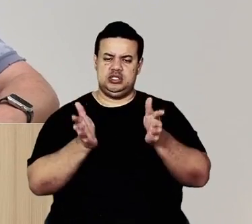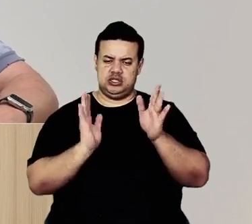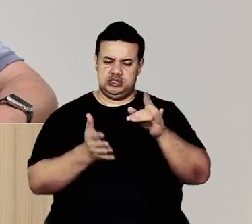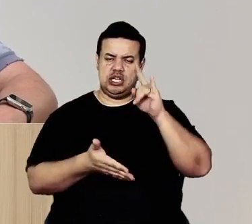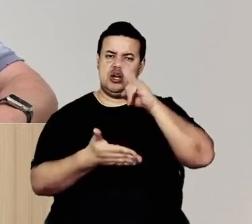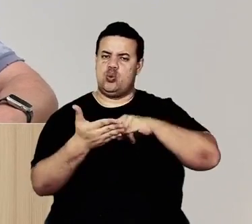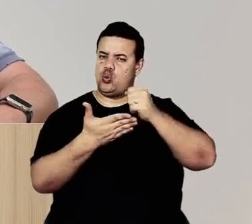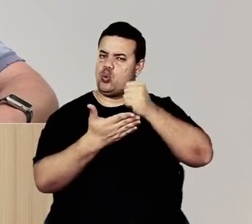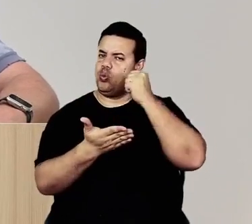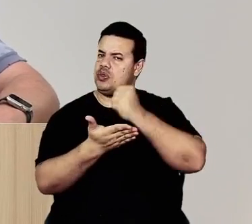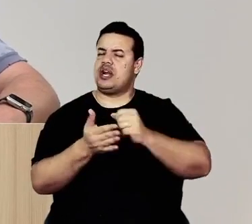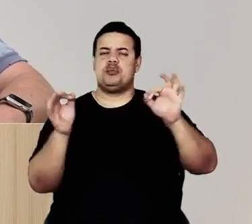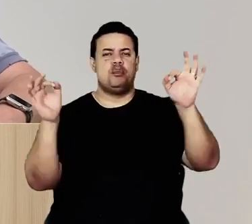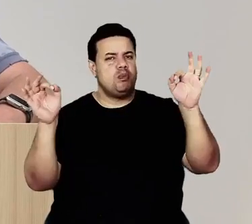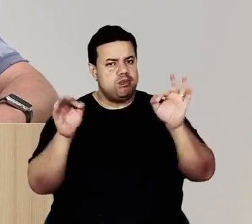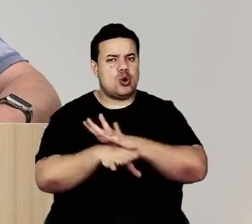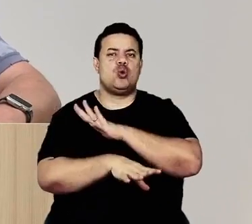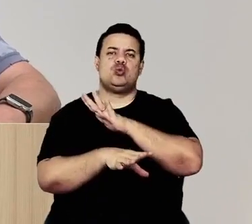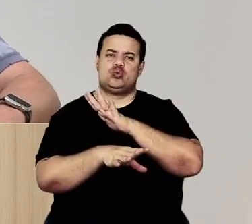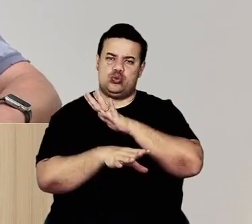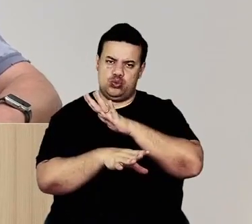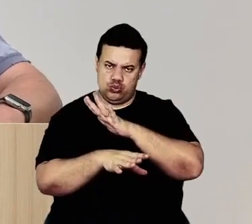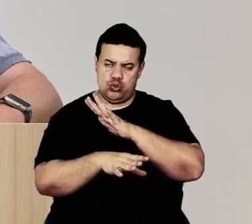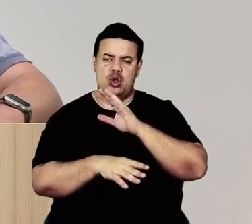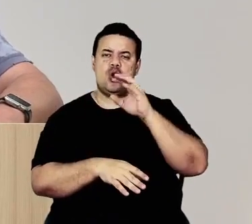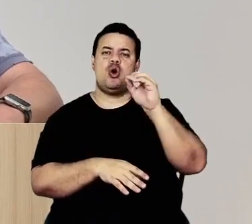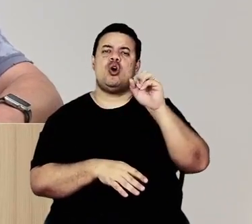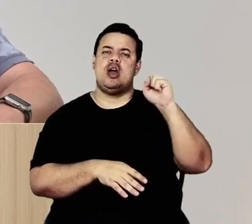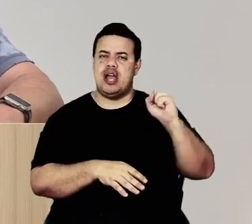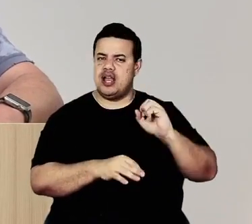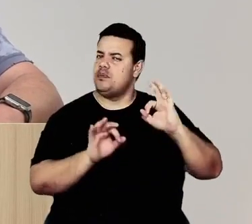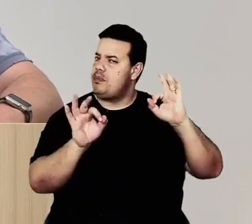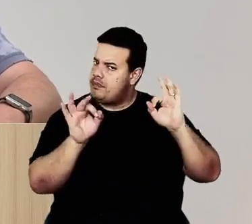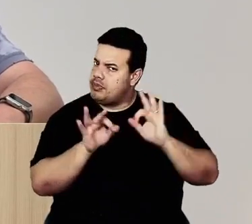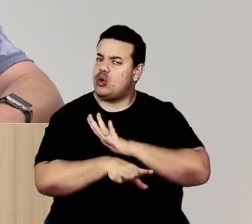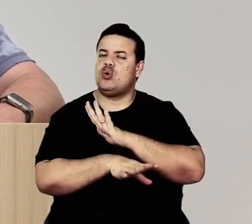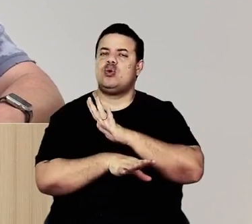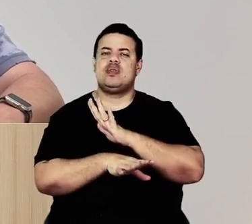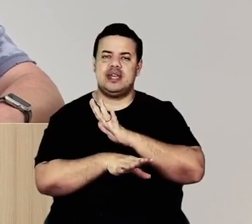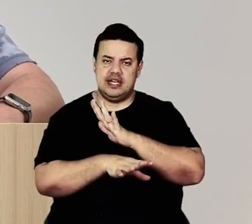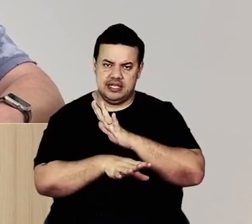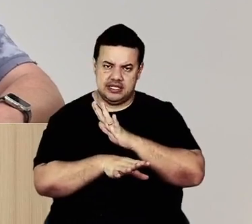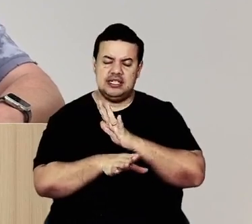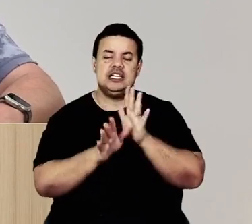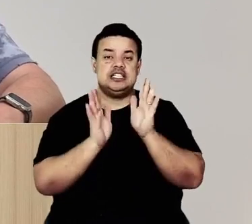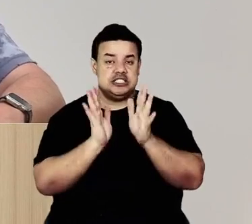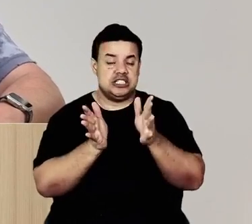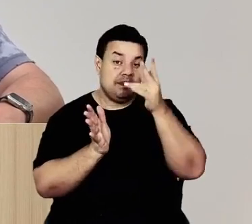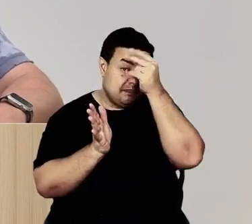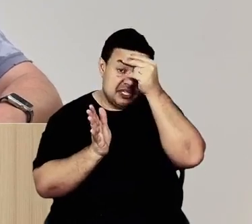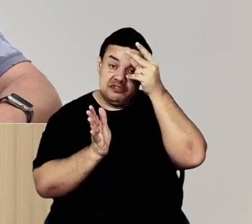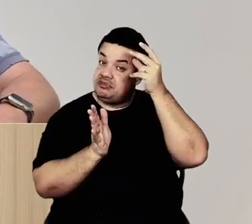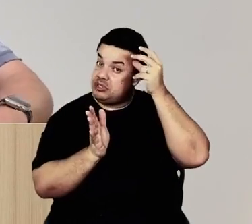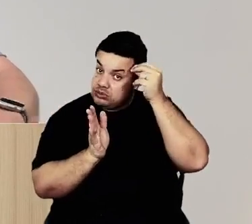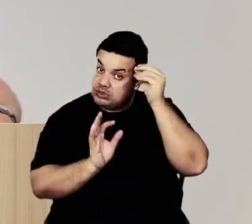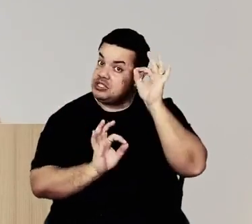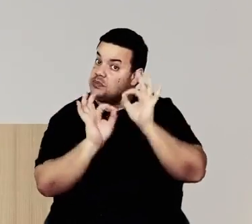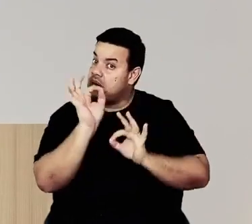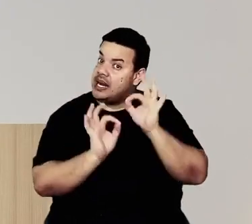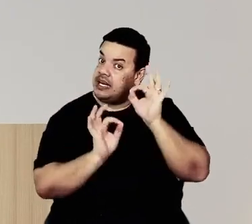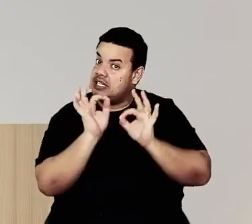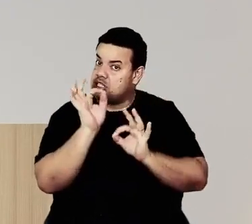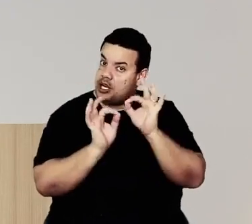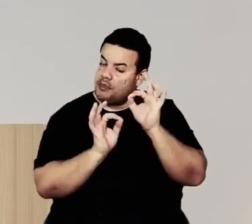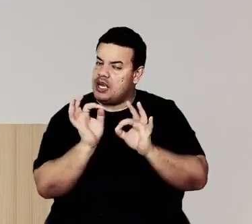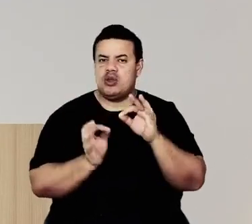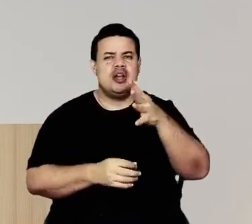a ordem de serviço emitida e segundo informações do pessoal da prefeitura lá das da planejamento em torno aí de